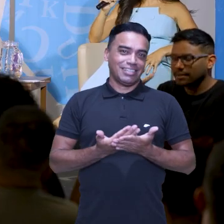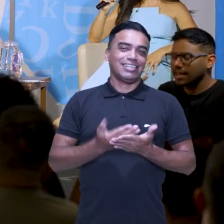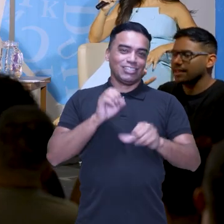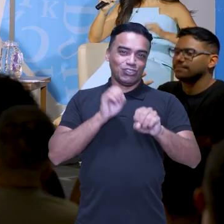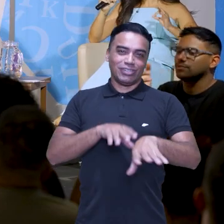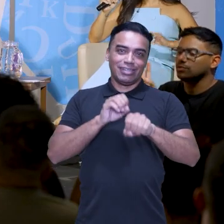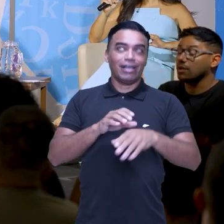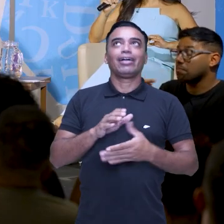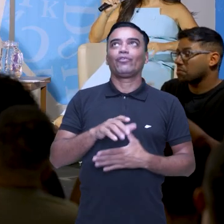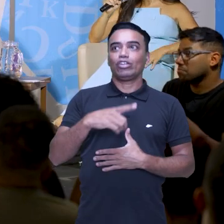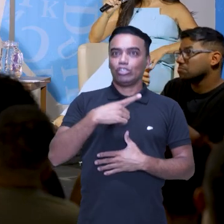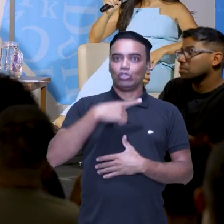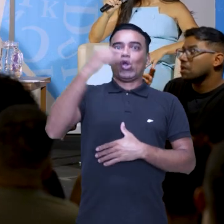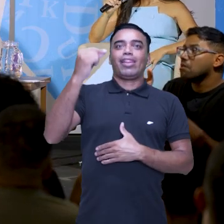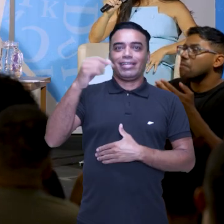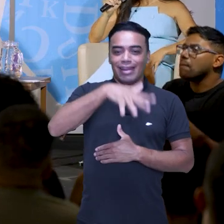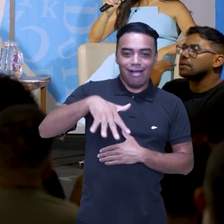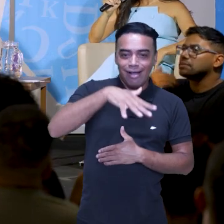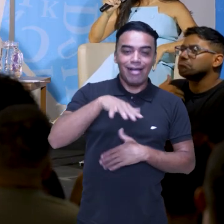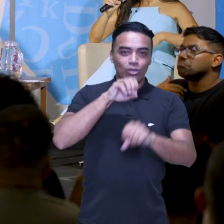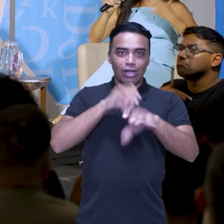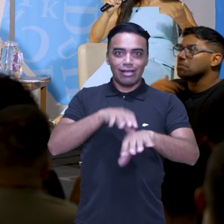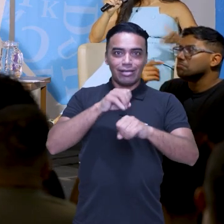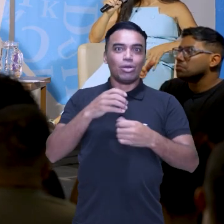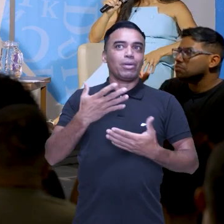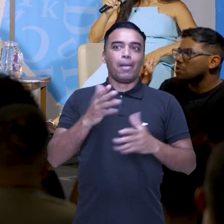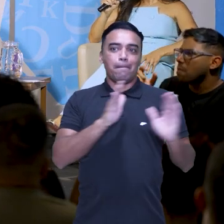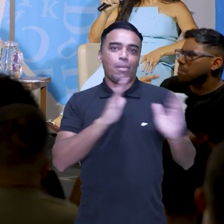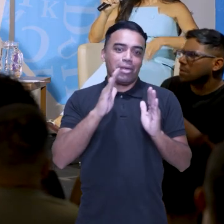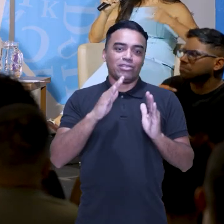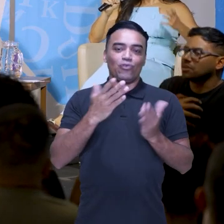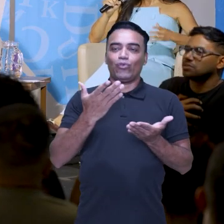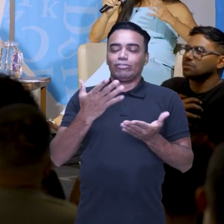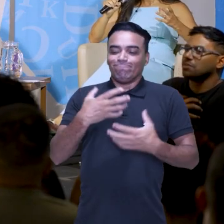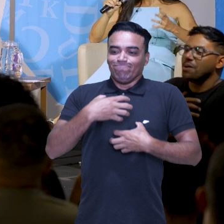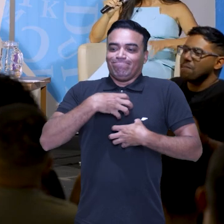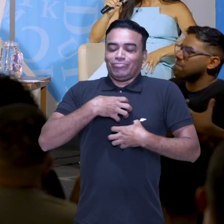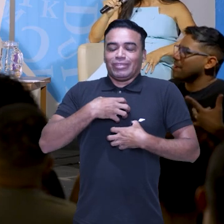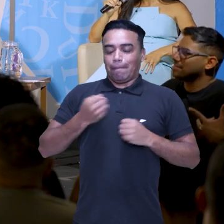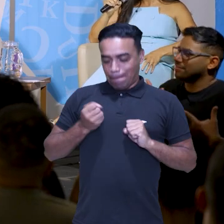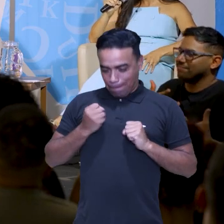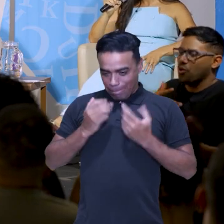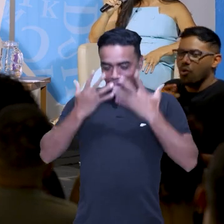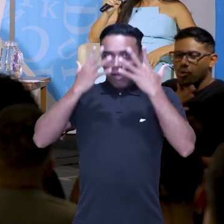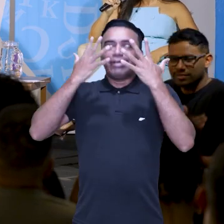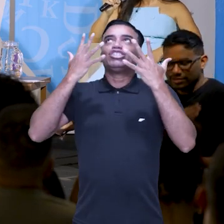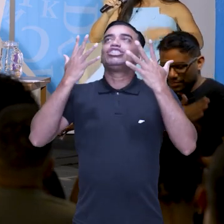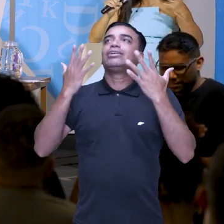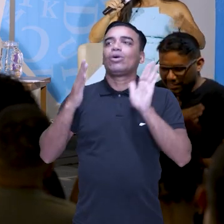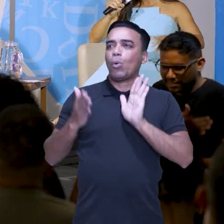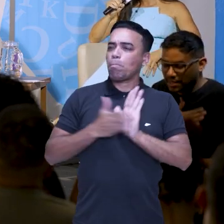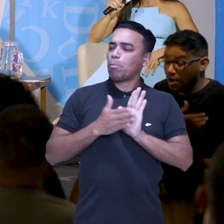pela docência porque naquele momento eu fui tomada por uma grande paixão e um senso de propósito que